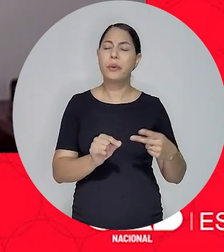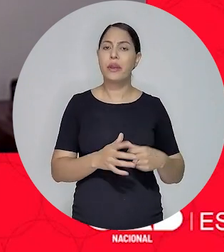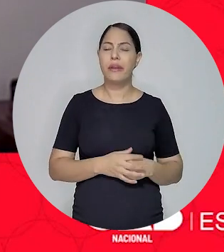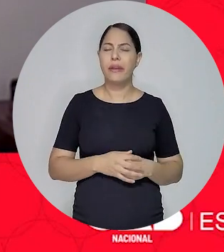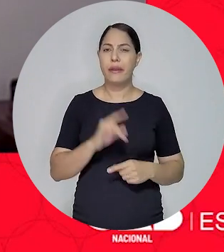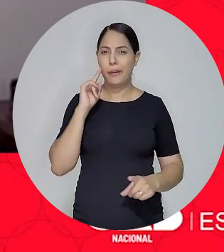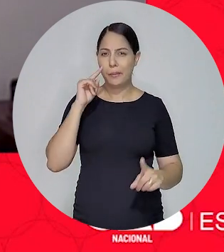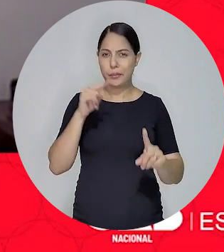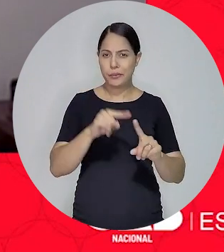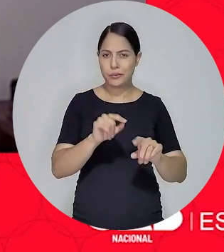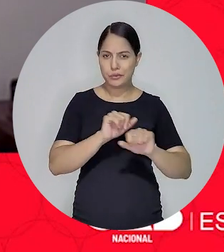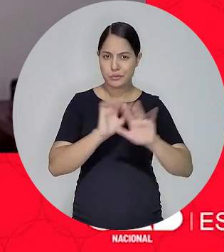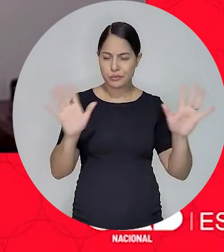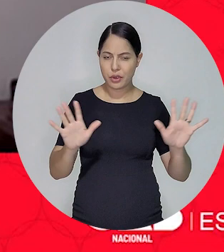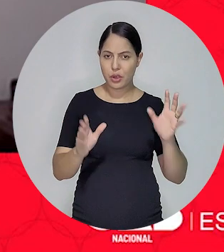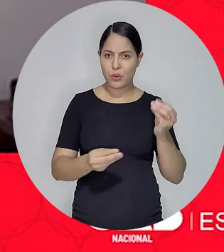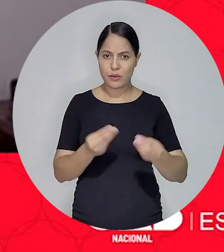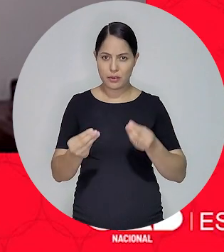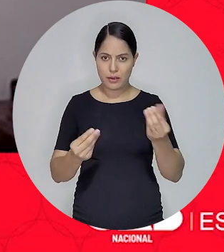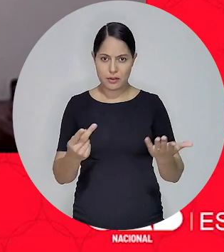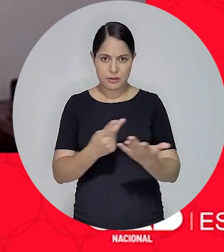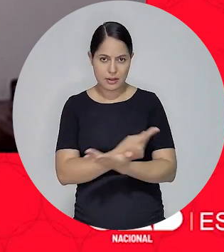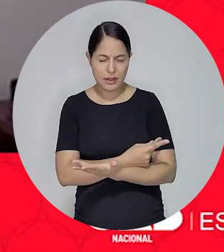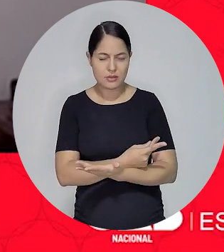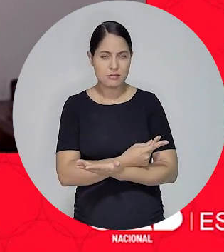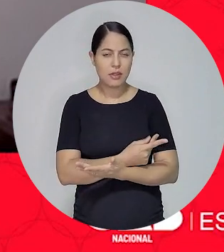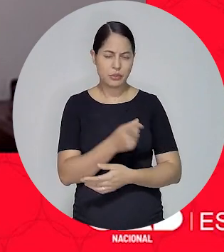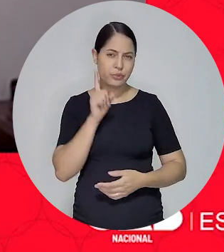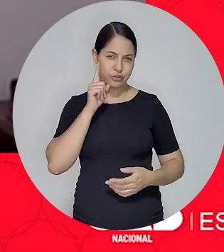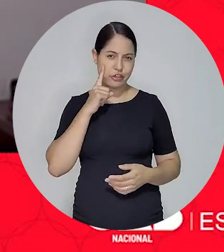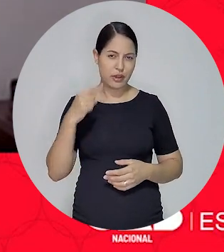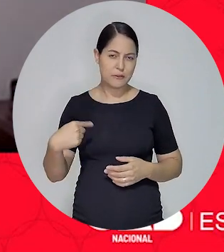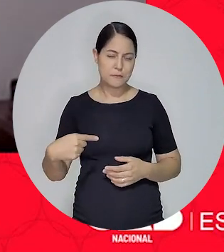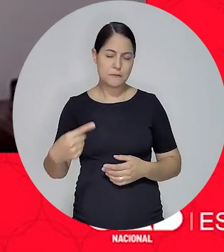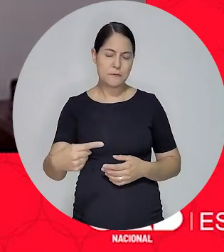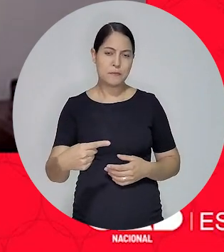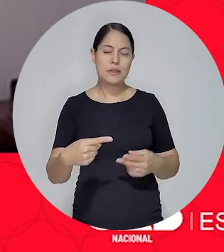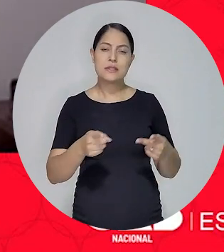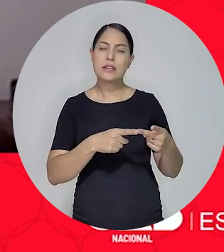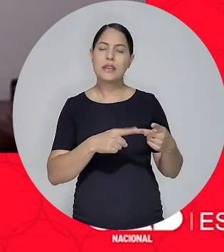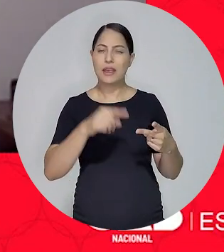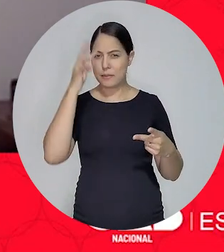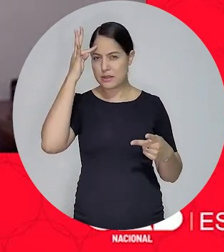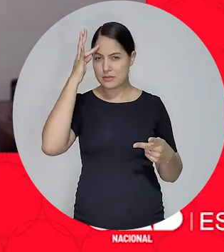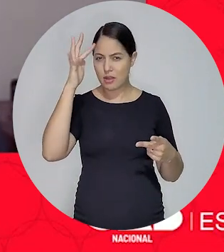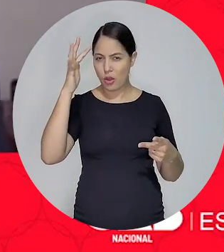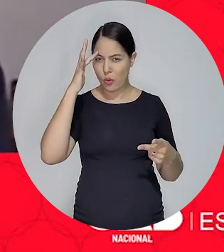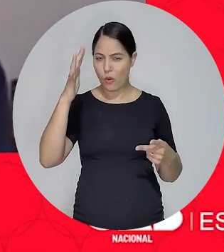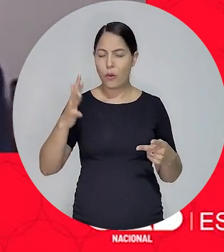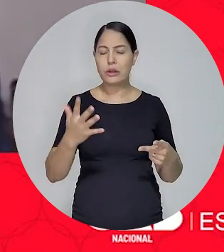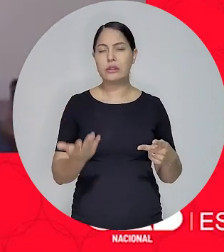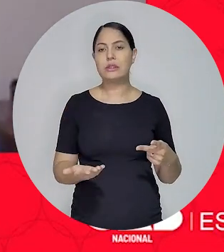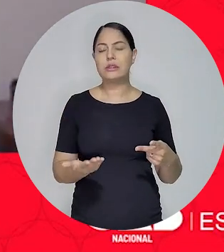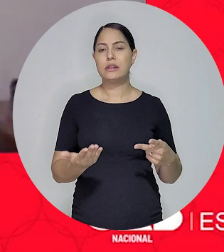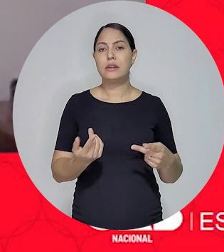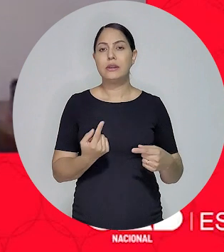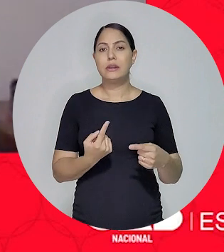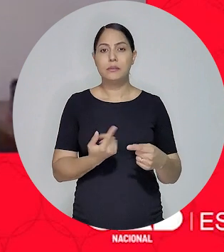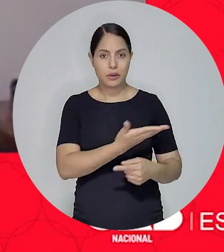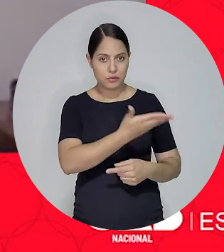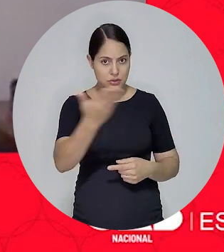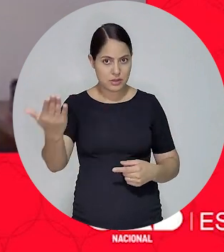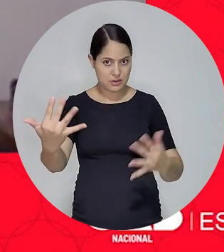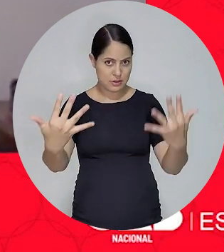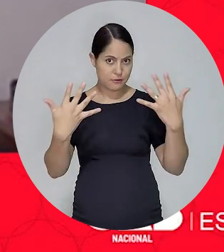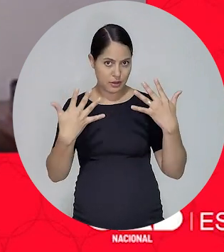outra ordem de motivos, outra ordem de razões, essa menos prática, menos do dia a dia, mas mais teórica, por assim dizer,